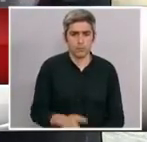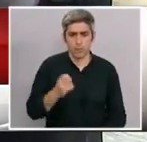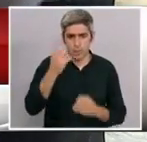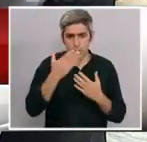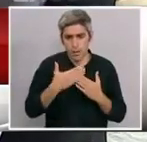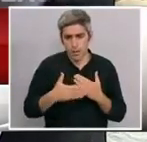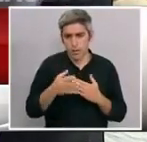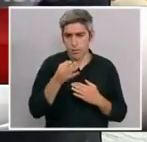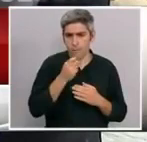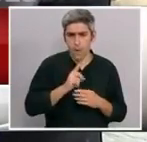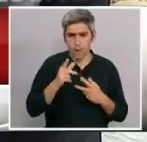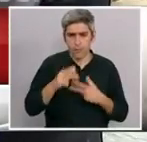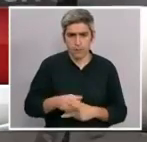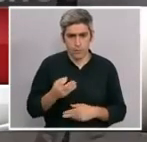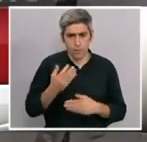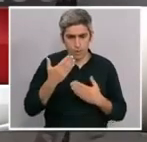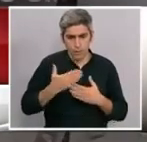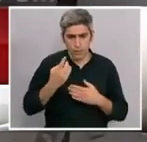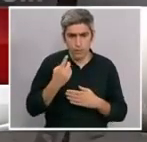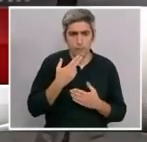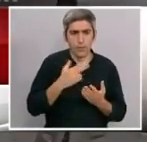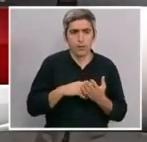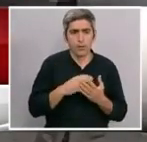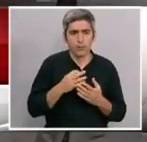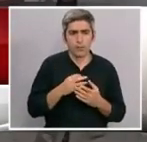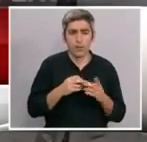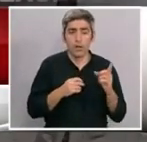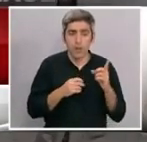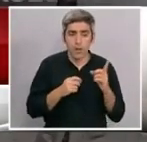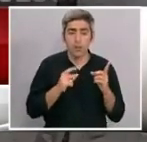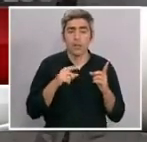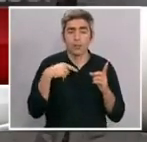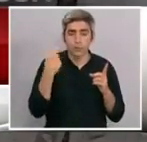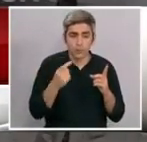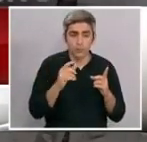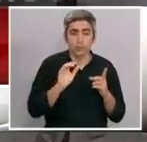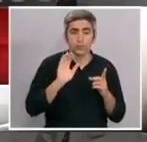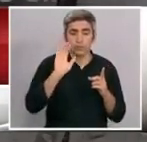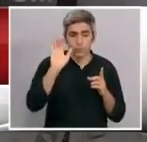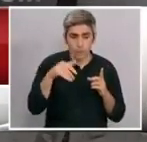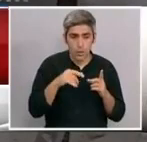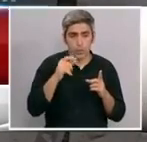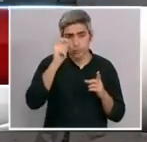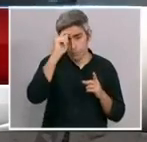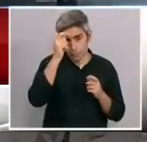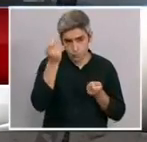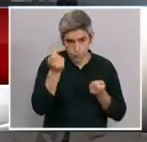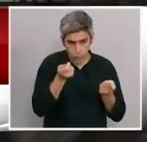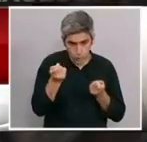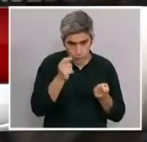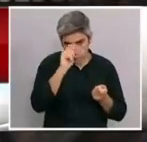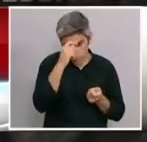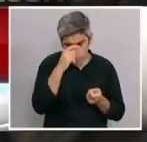que não falava para mim. Mas a verdade é que começou ele a fazer. Ele depois chamou o chofer e disse, a partir de